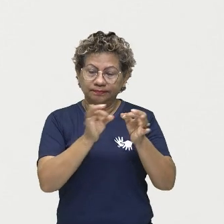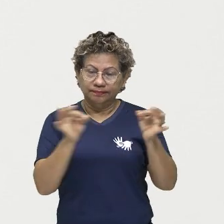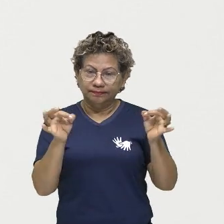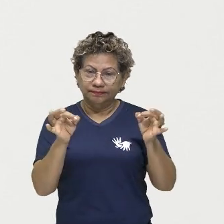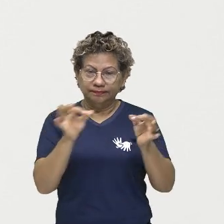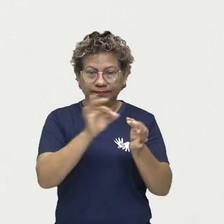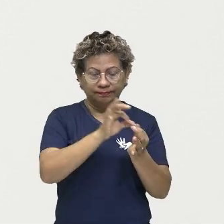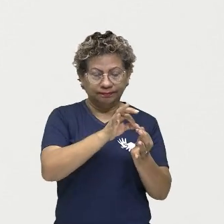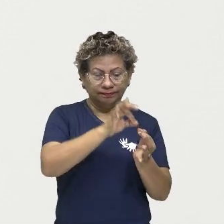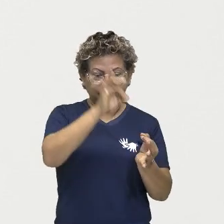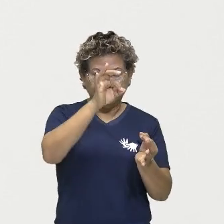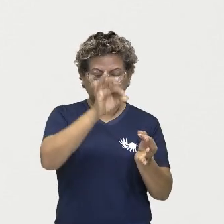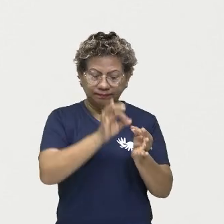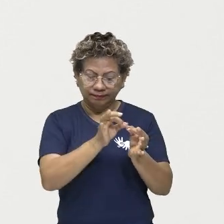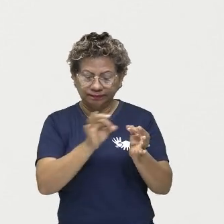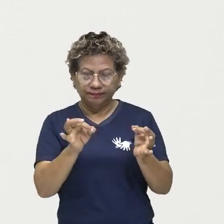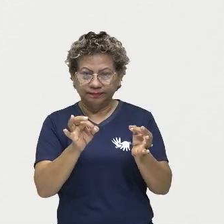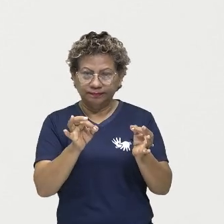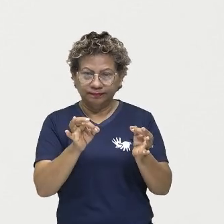aqui é 7,